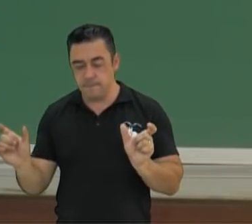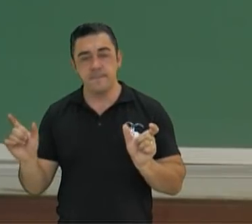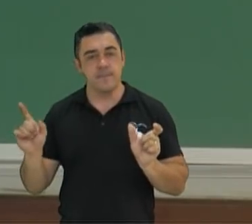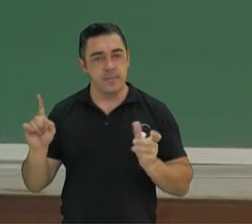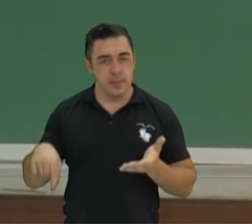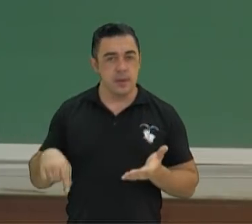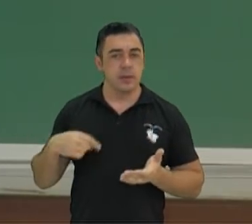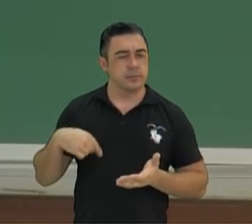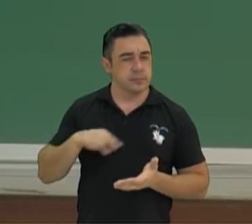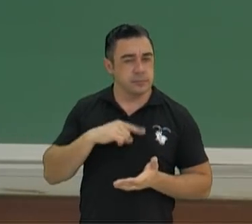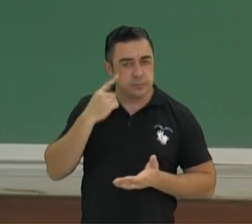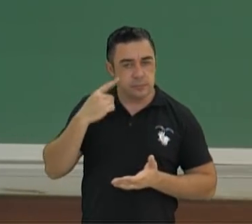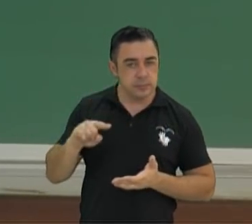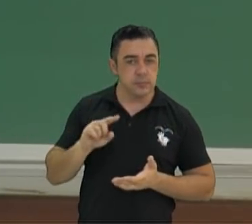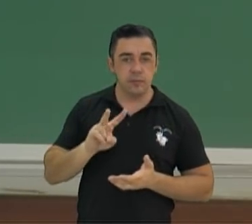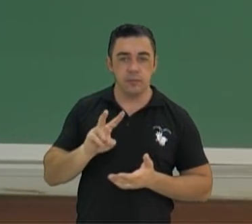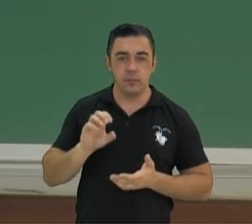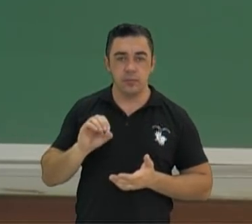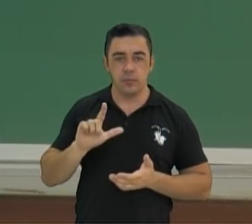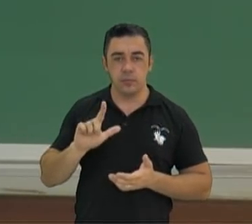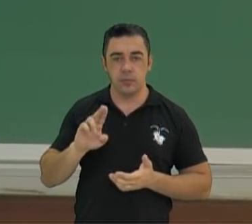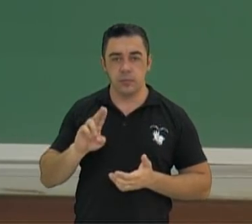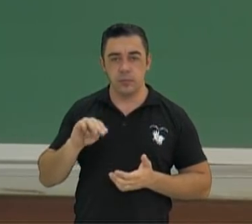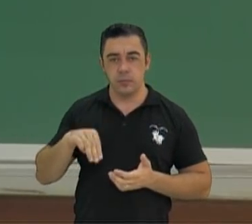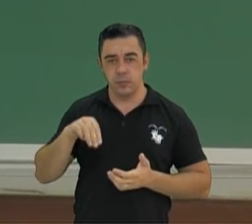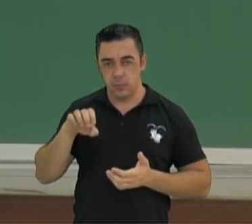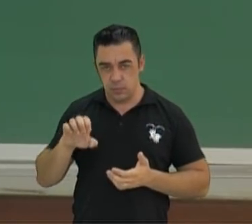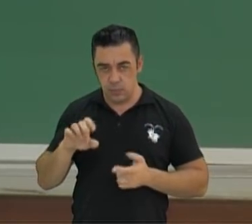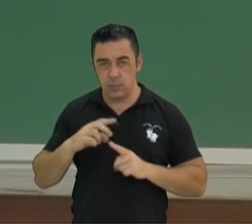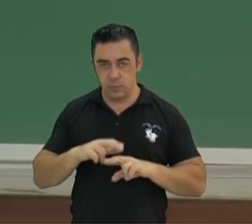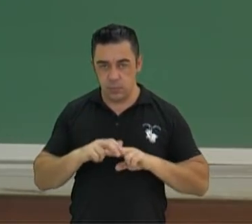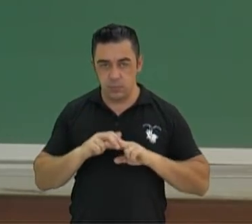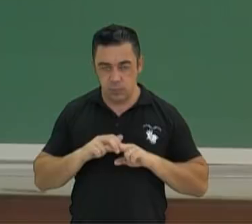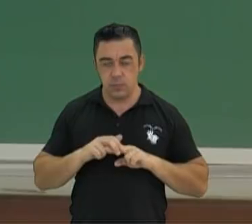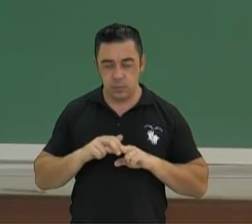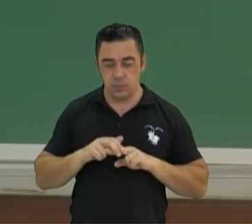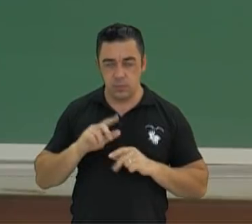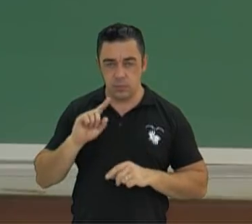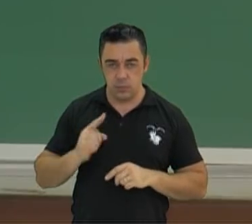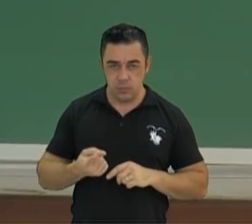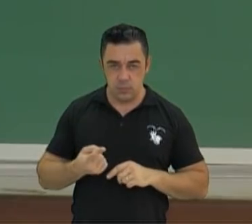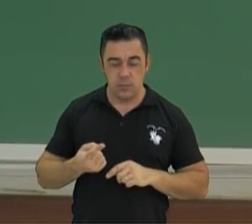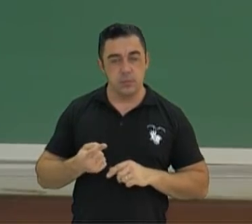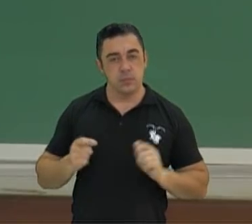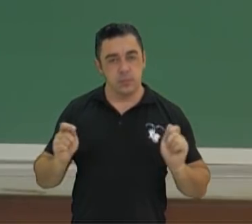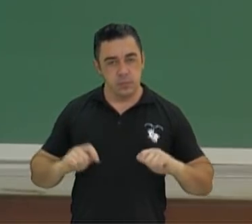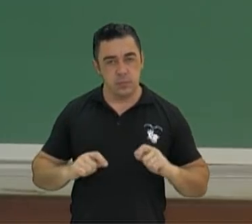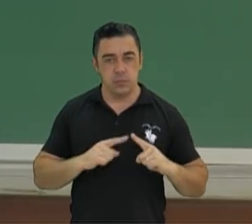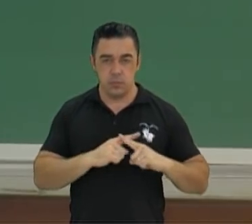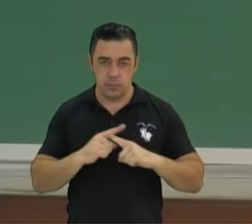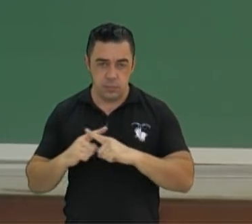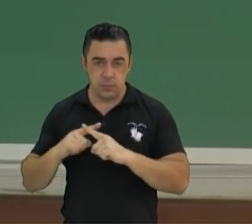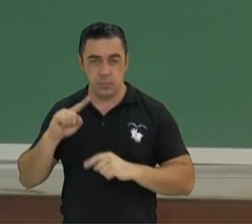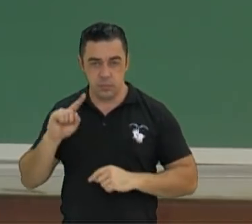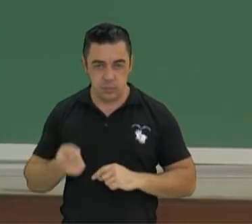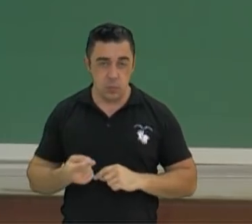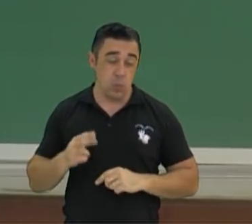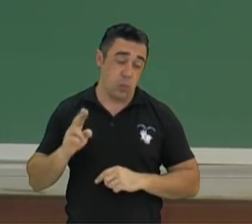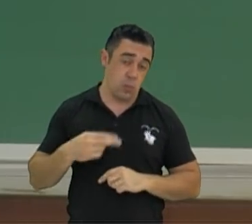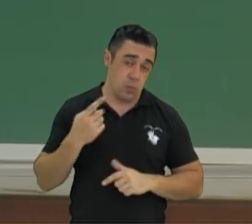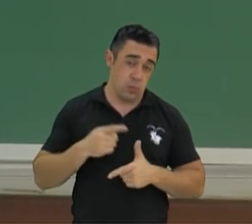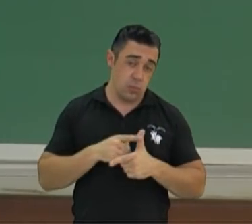nós estamos falando de volume. Por isso que é por 1000, ou multiplica por 1000 ou divide por